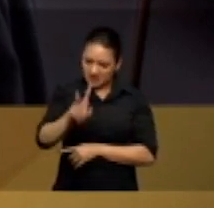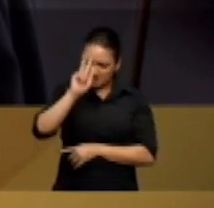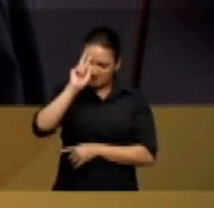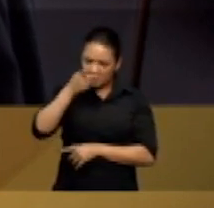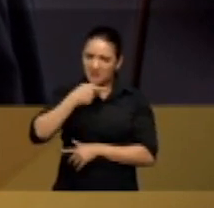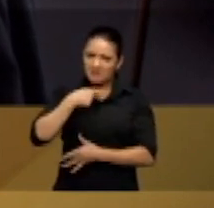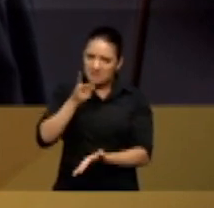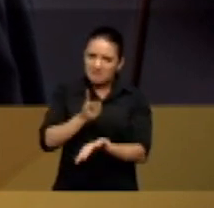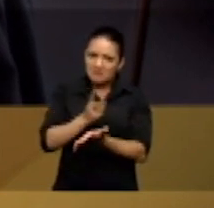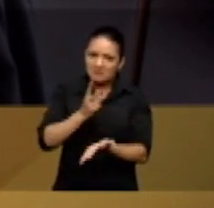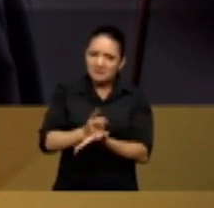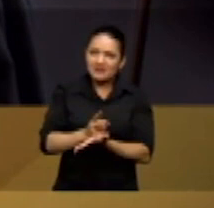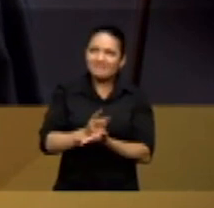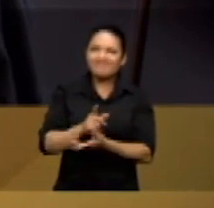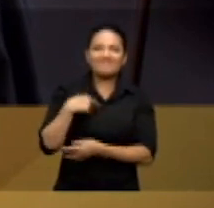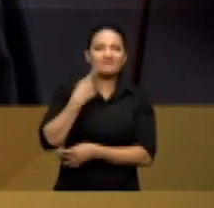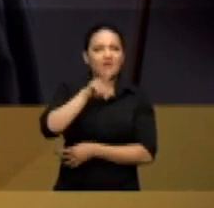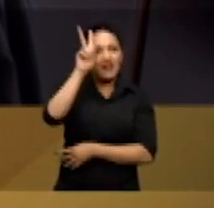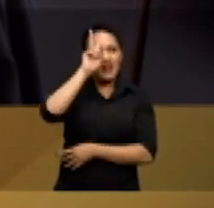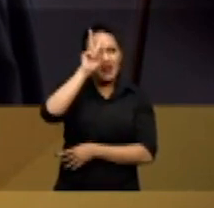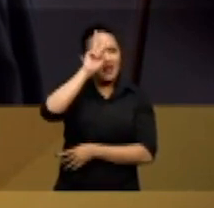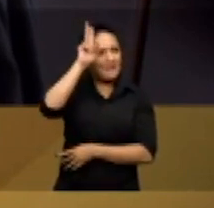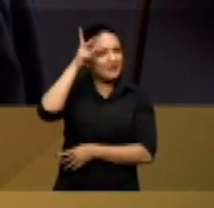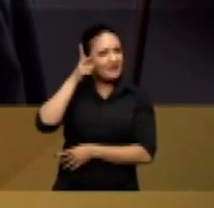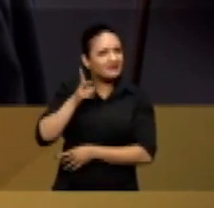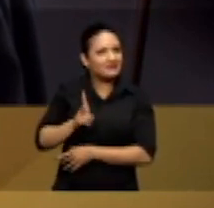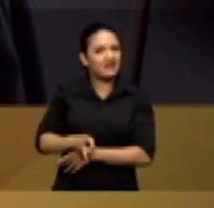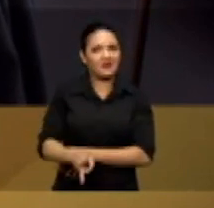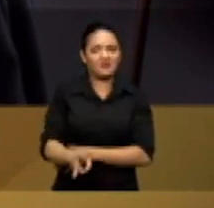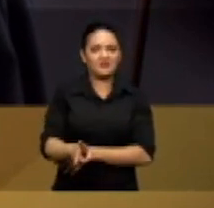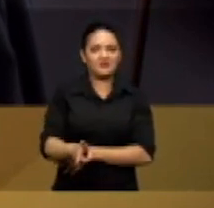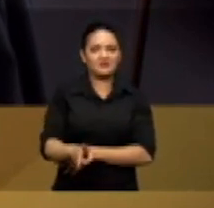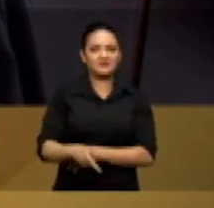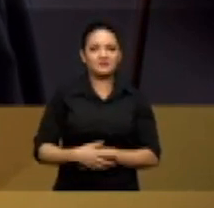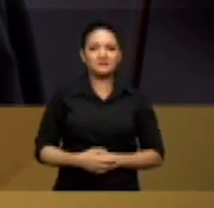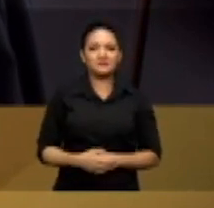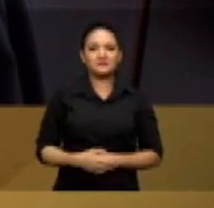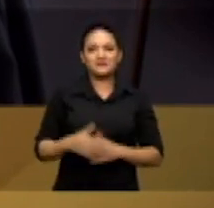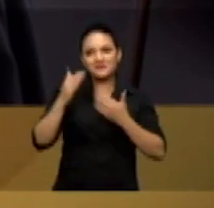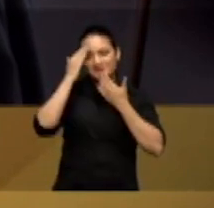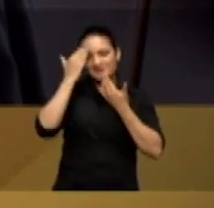não se deixam esquecer. Muito obrigado.